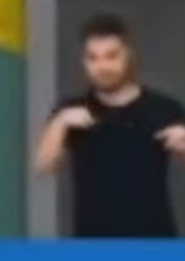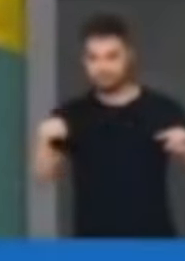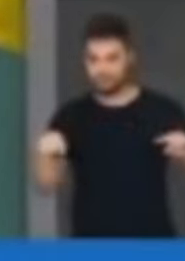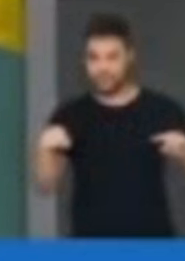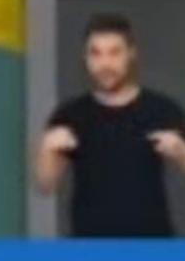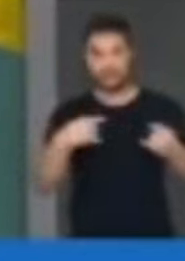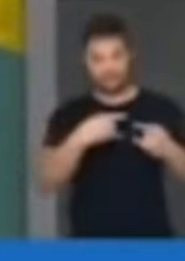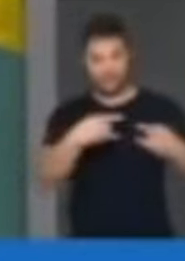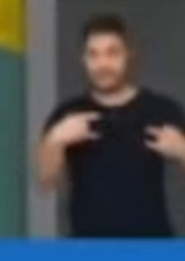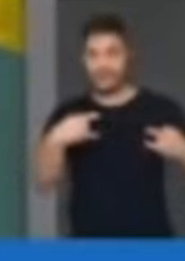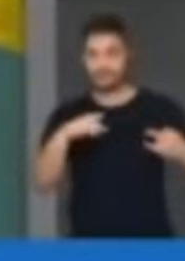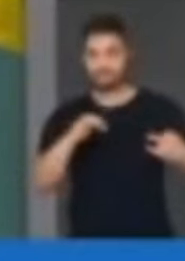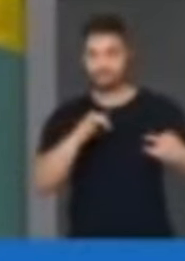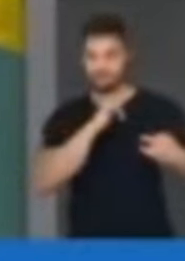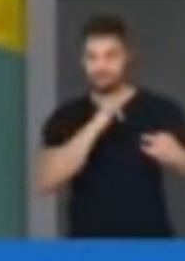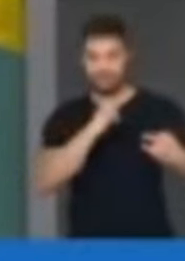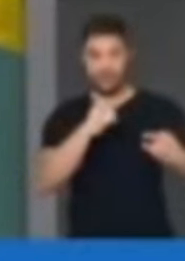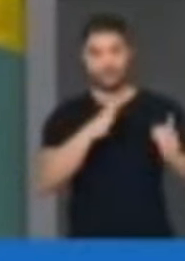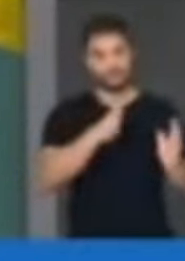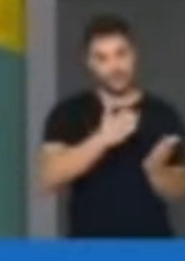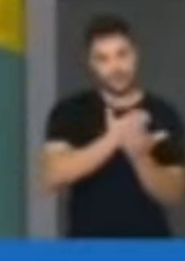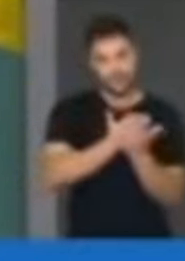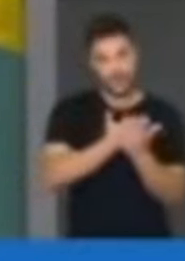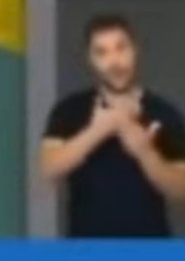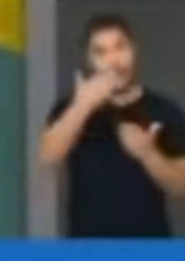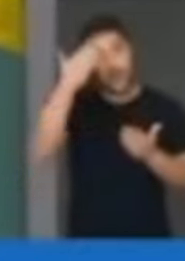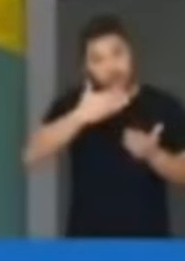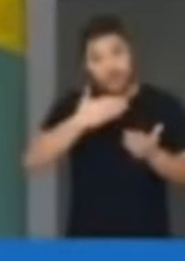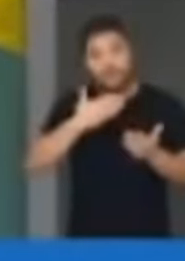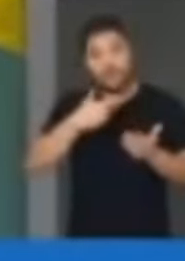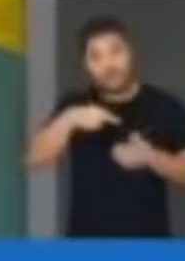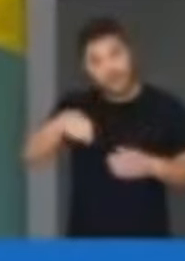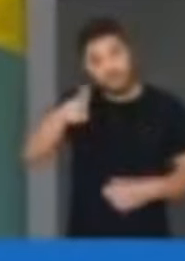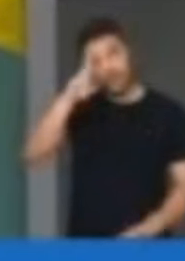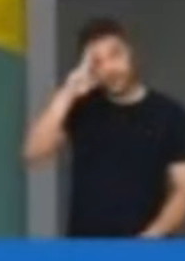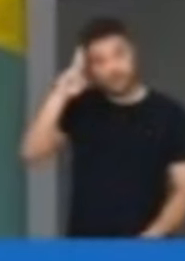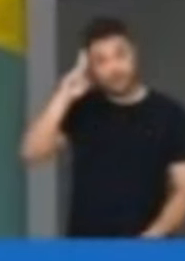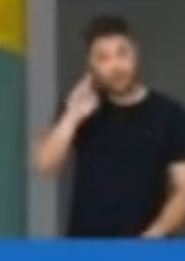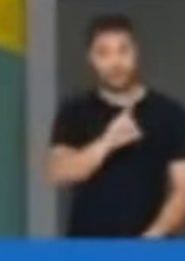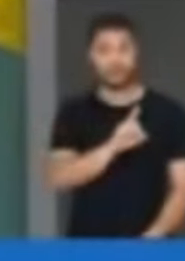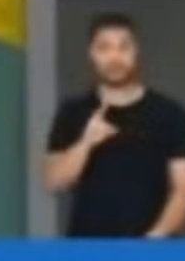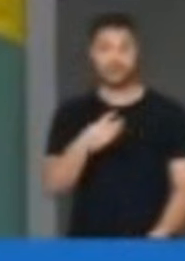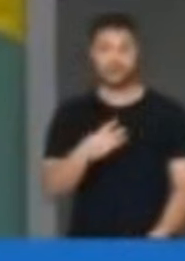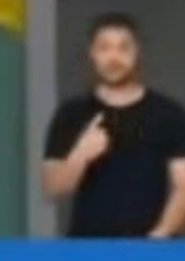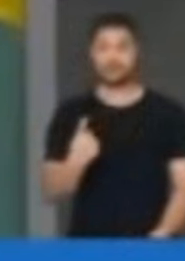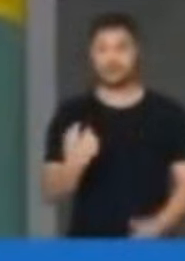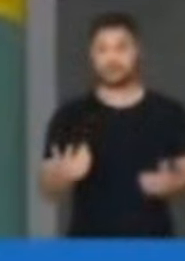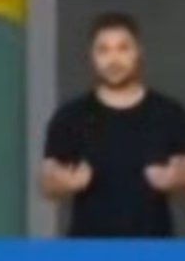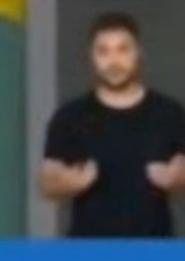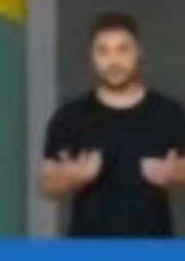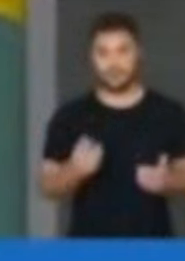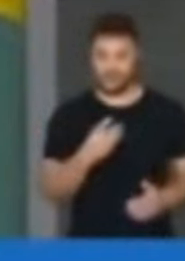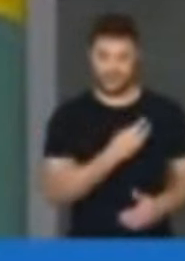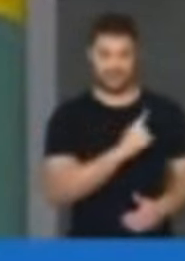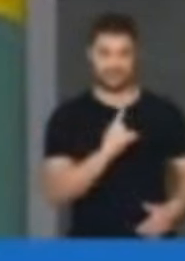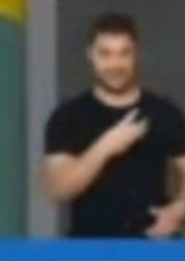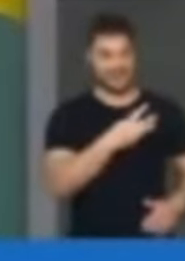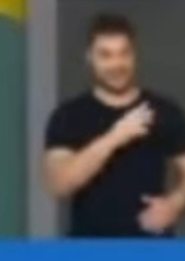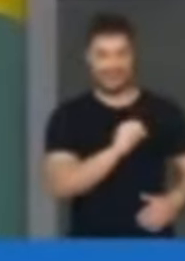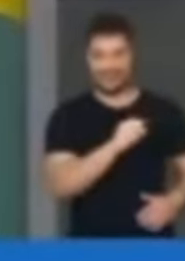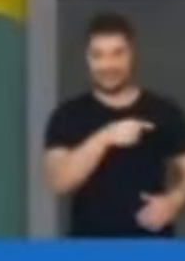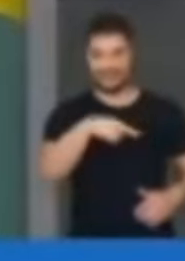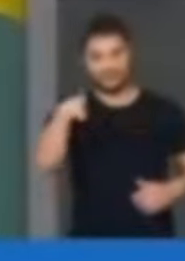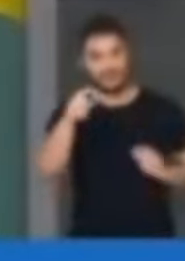Anexou comprovantes mostrando que ele andou de Uber no dia 31, ou seja, não tem como dia 30 ele viajar com Bolsonaro